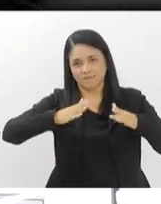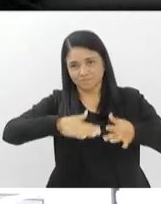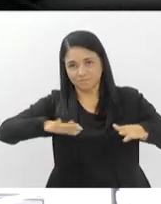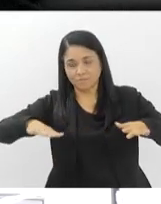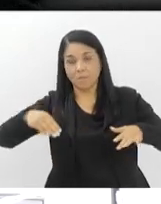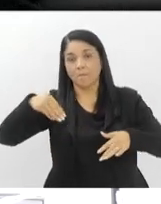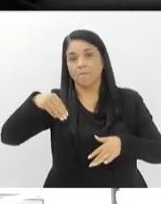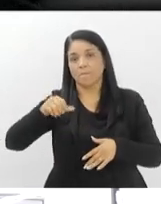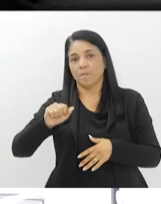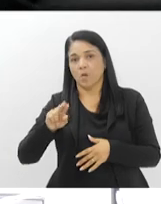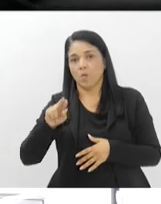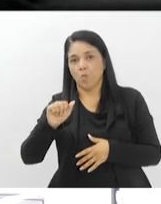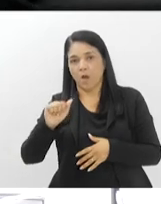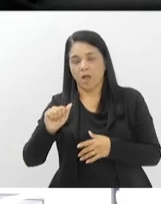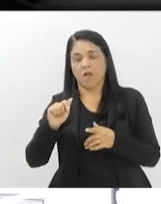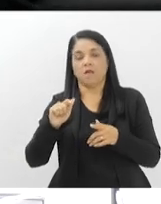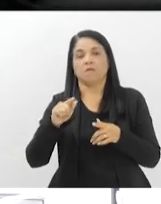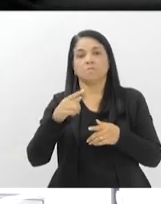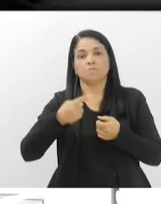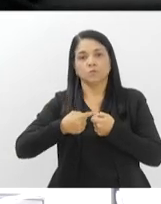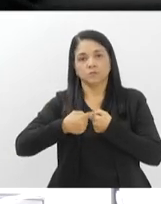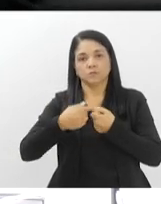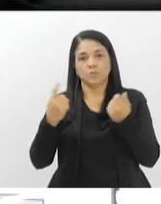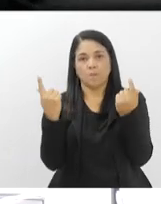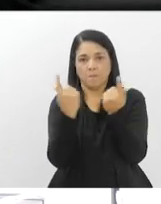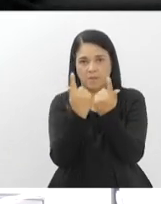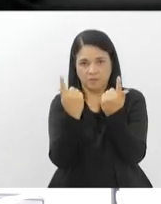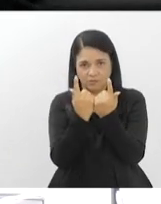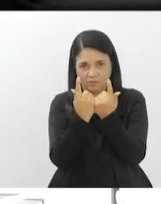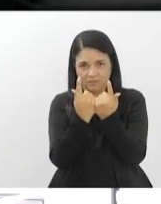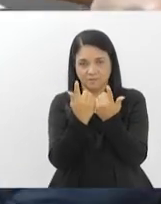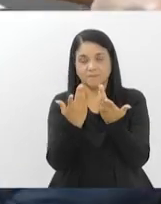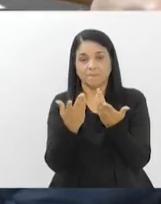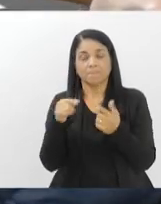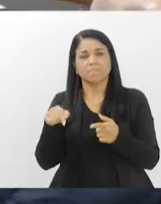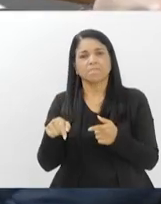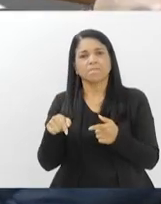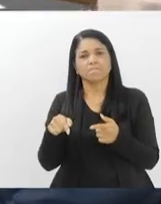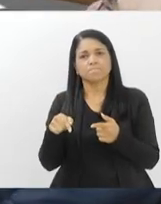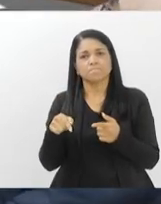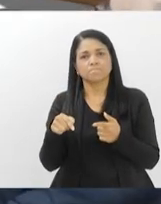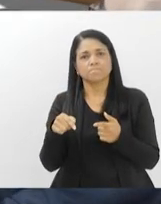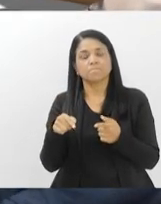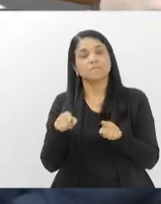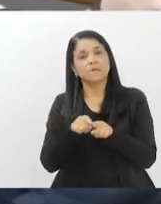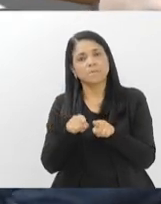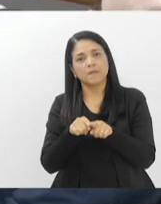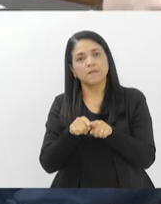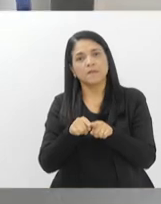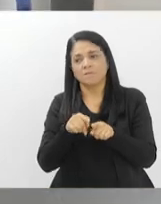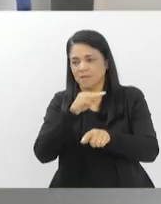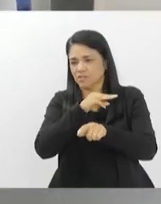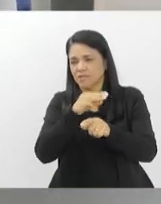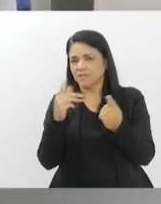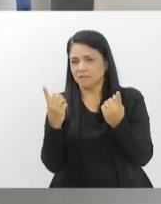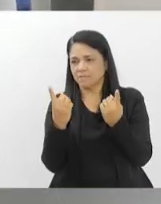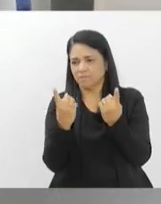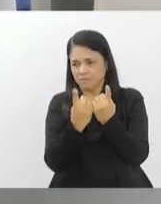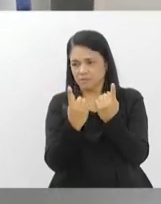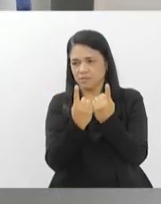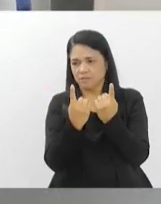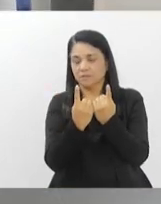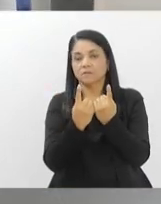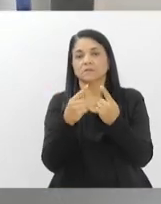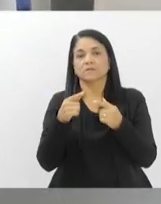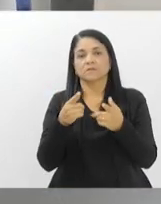Magé. Então, eu não poderia votar senão verdade, pela constitucionalidade. Na Praia de Piedade também. Então, Praia do Anil, na verdade, não é? Na Praia do